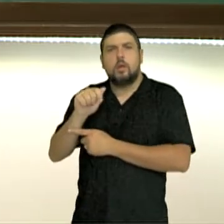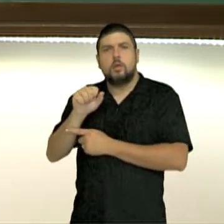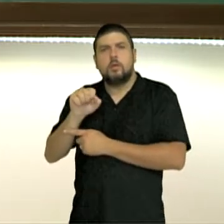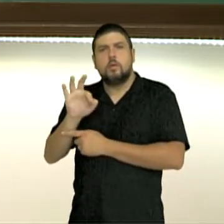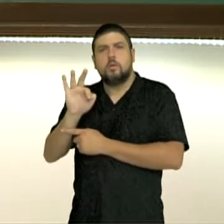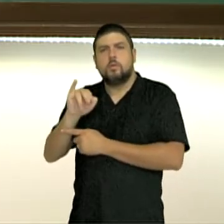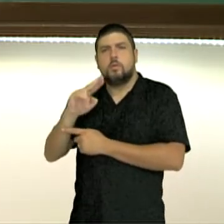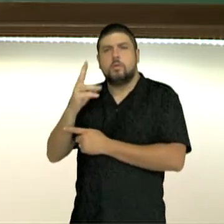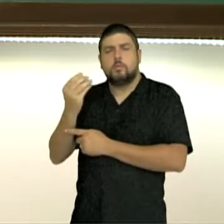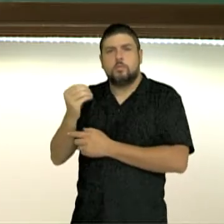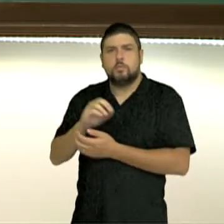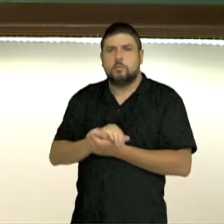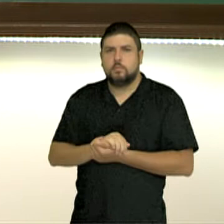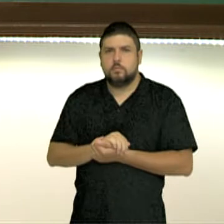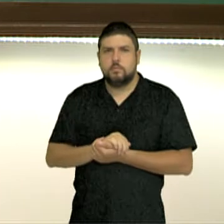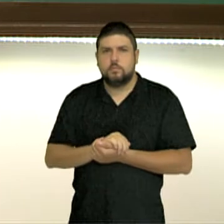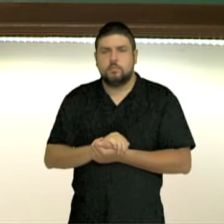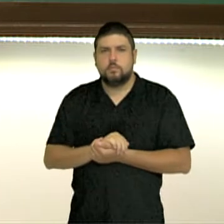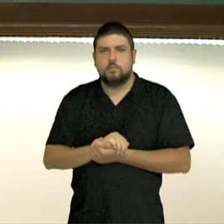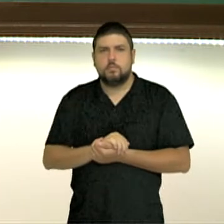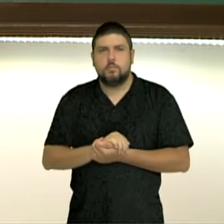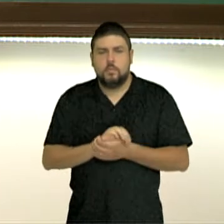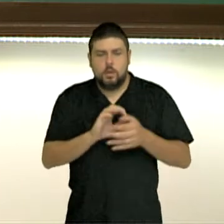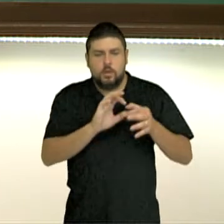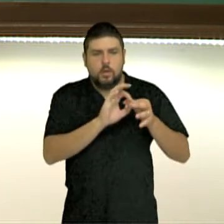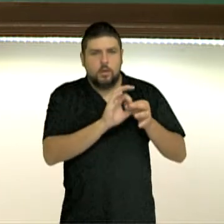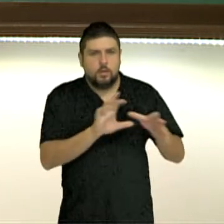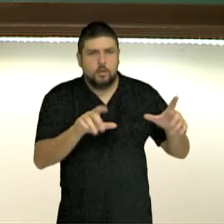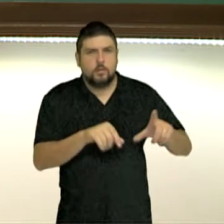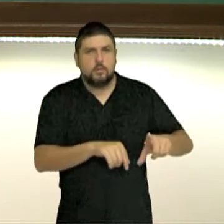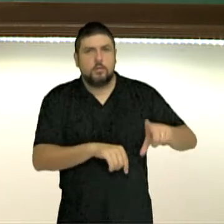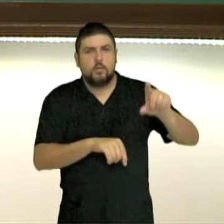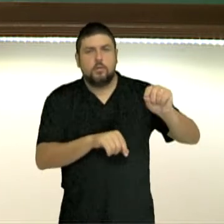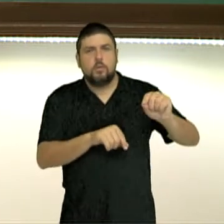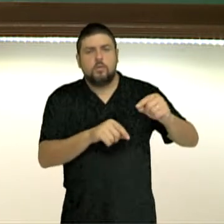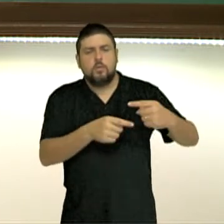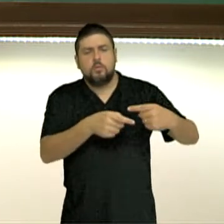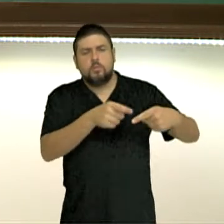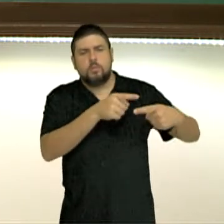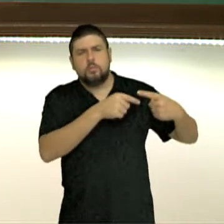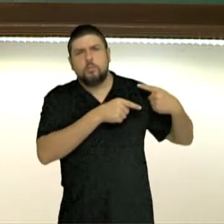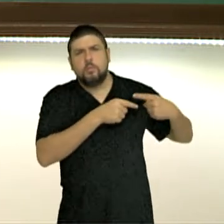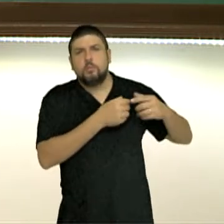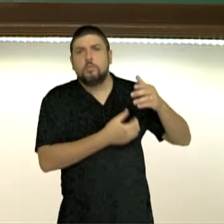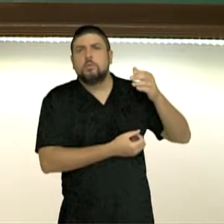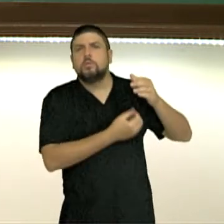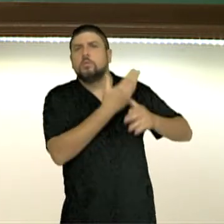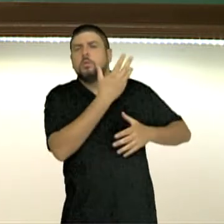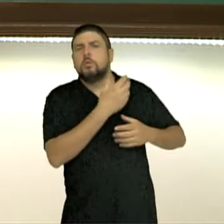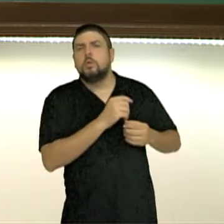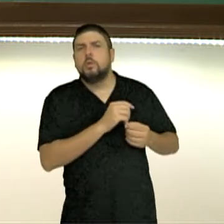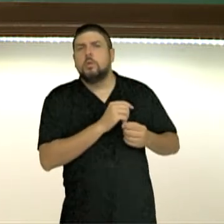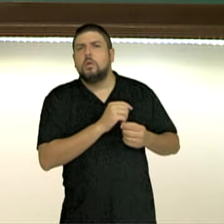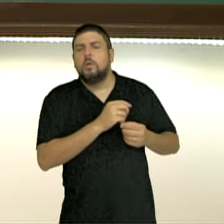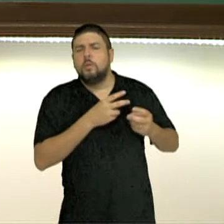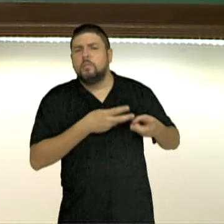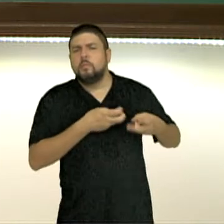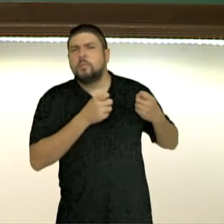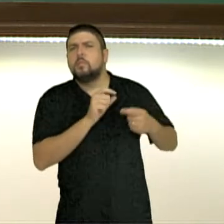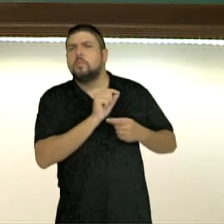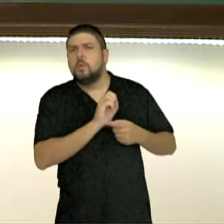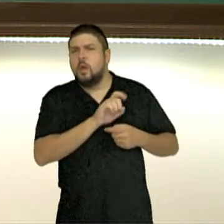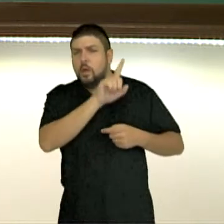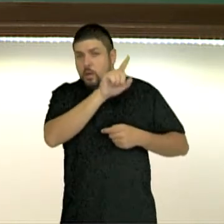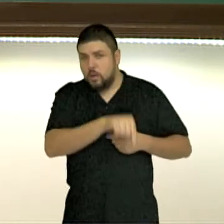livre-arbítrio surge na história da humanidade, nós vamos observar que é uma liberdade de escolha na qual a